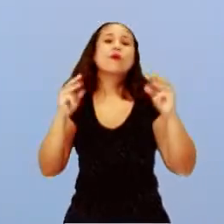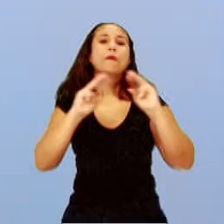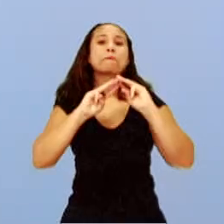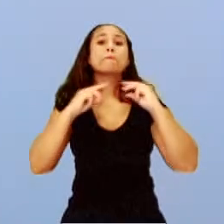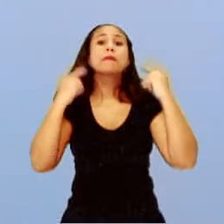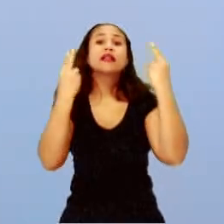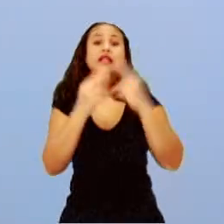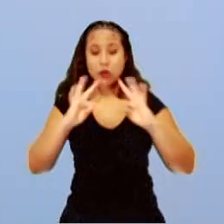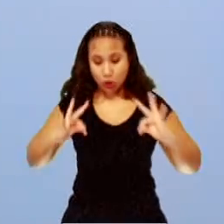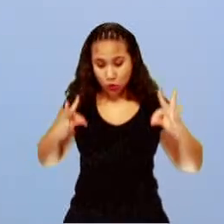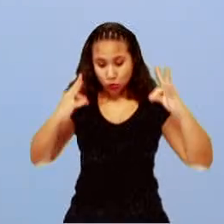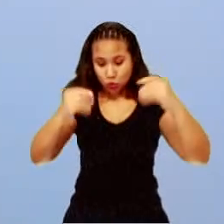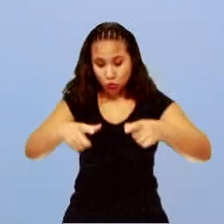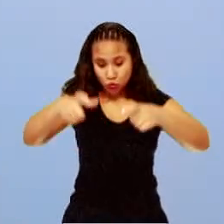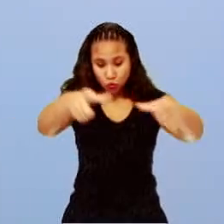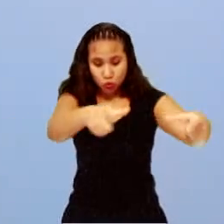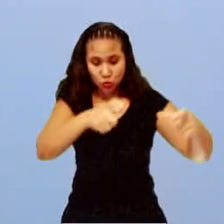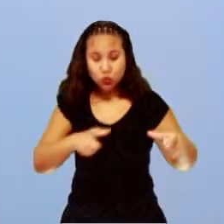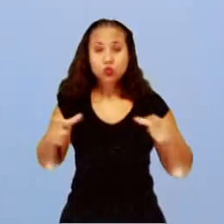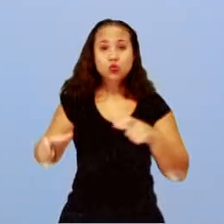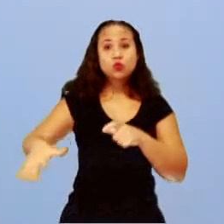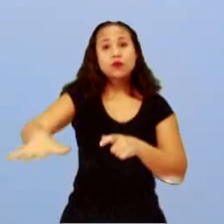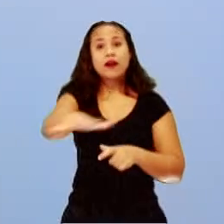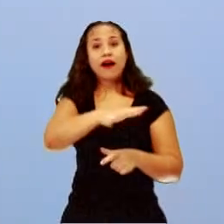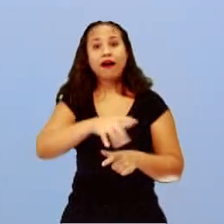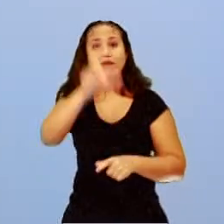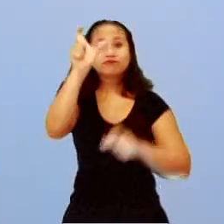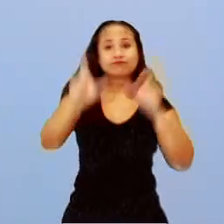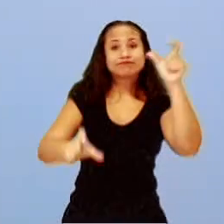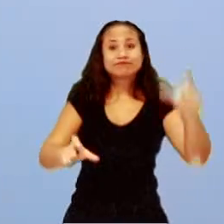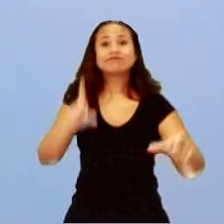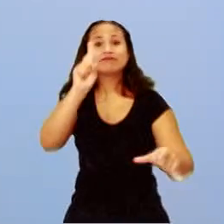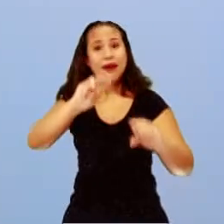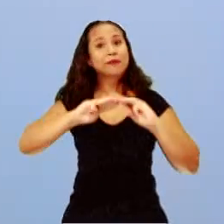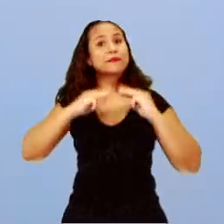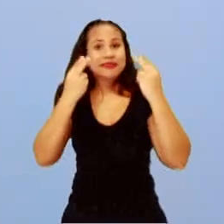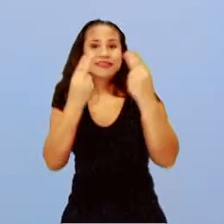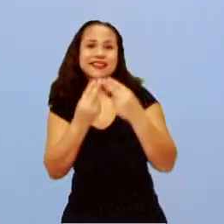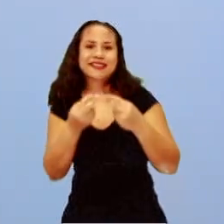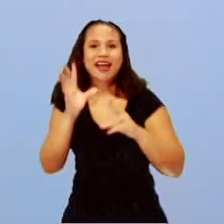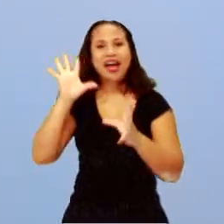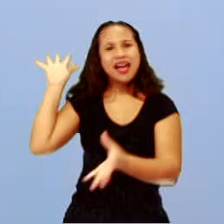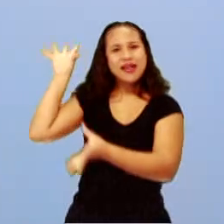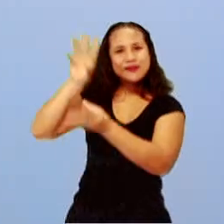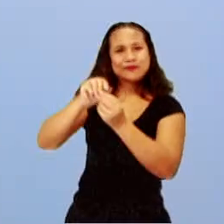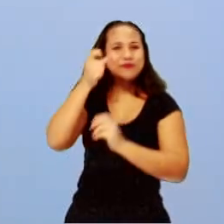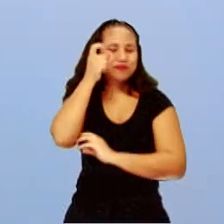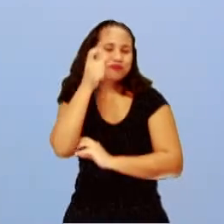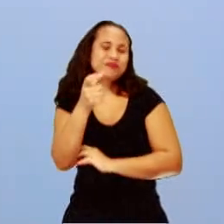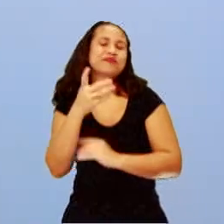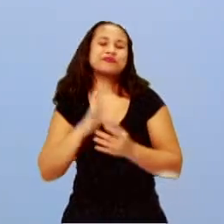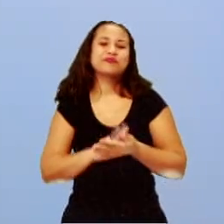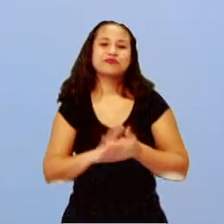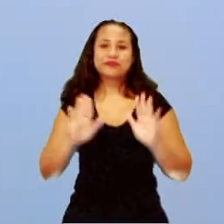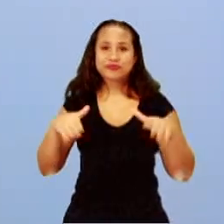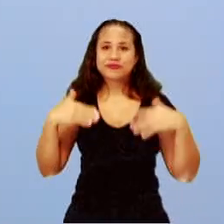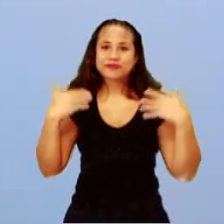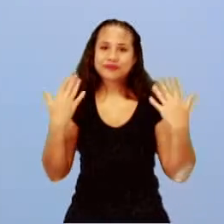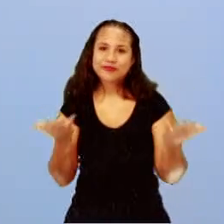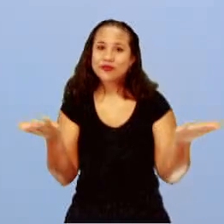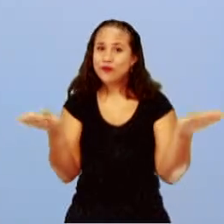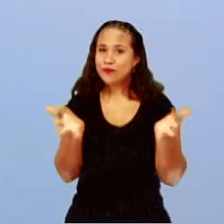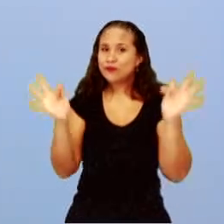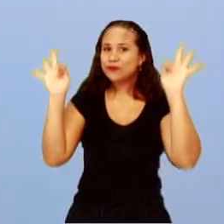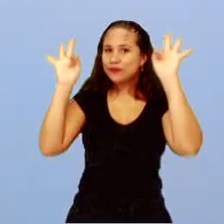tem massa e ocupa lugar no espaço. Olha que resumo interessante. Então, pessoal, ficamos aqui